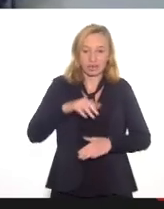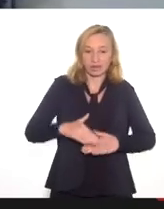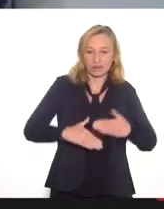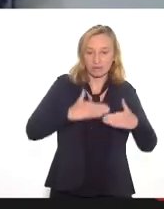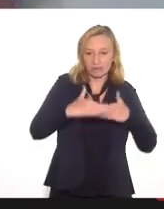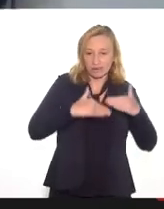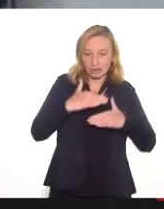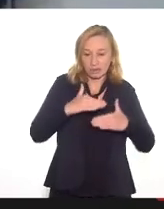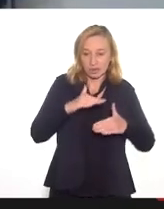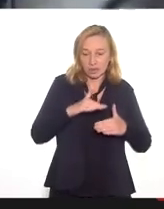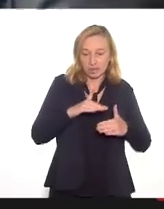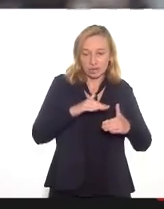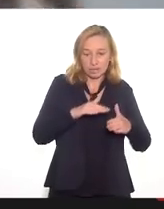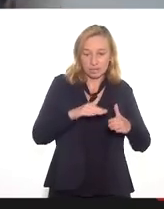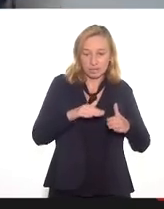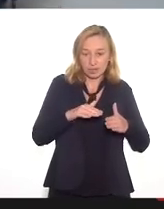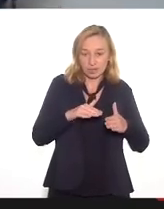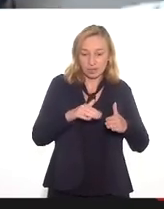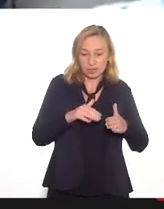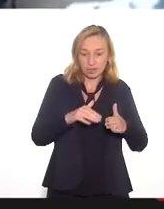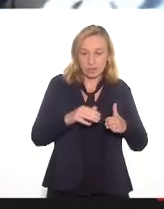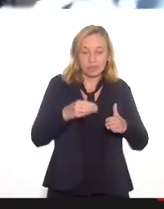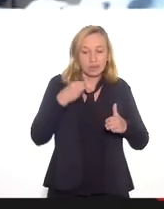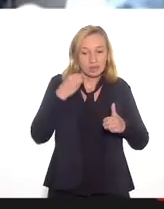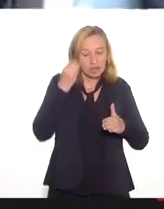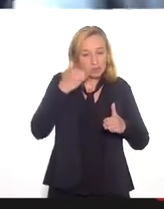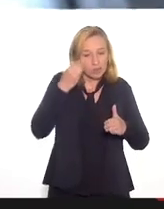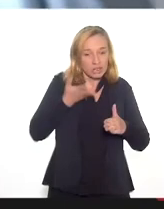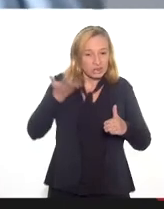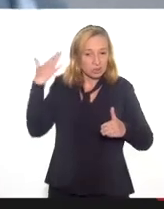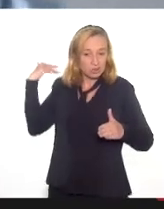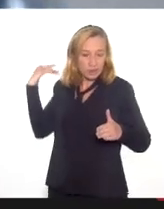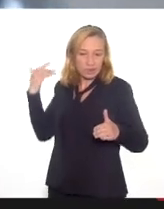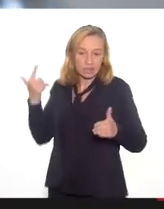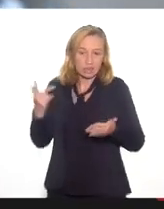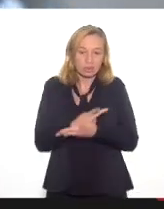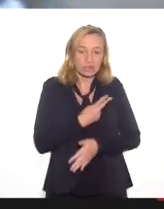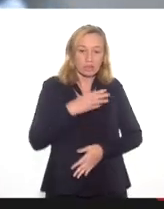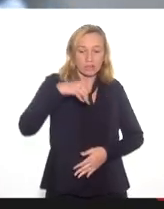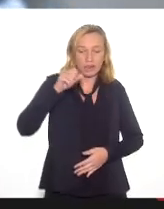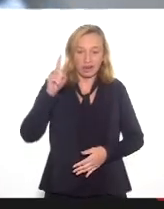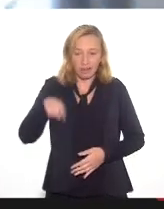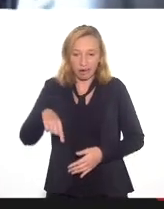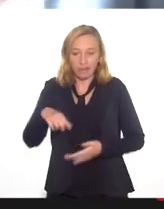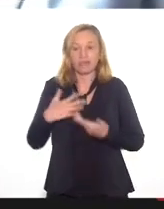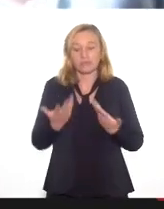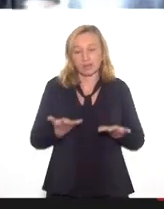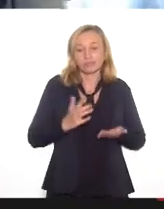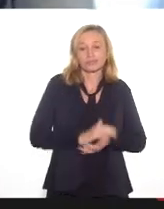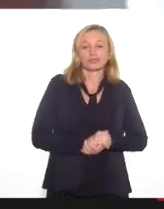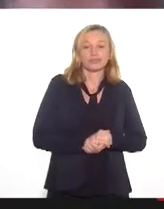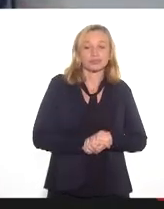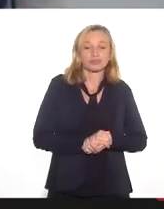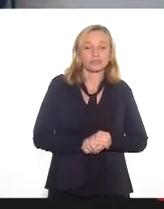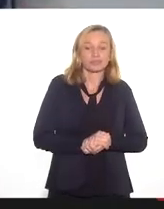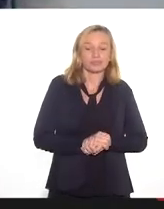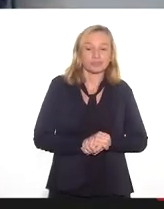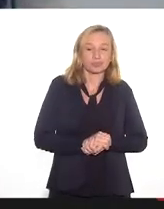para tirar vantagem de experiências que no passado aconteceram como por exemplo em Macaé então acho que